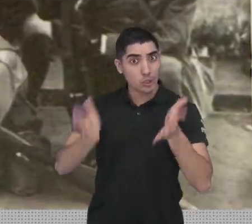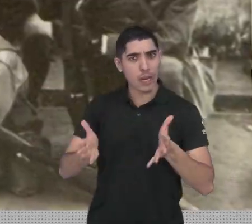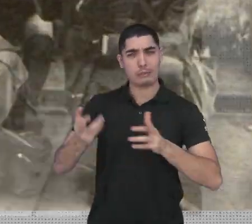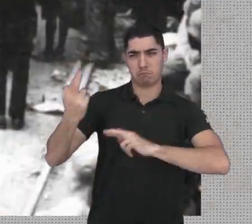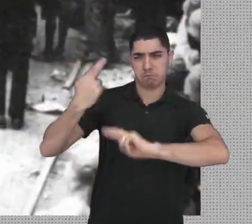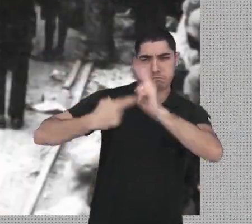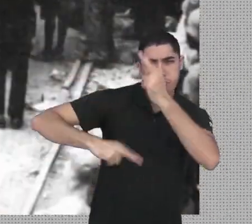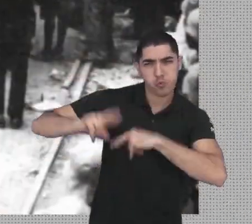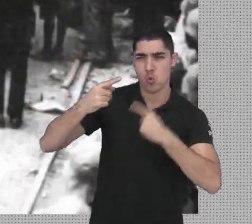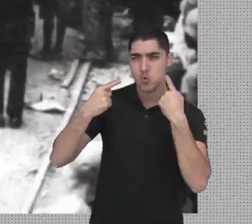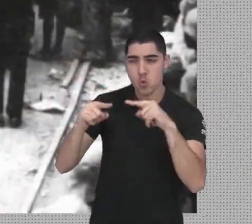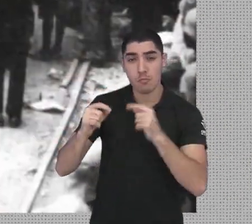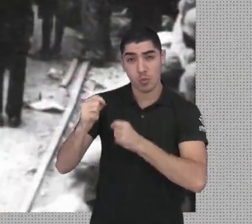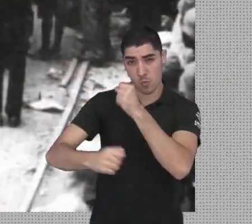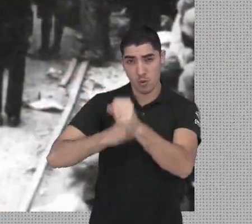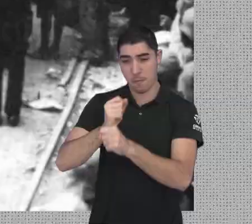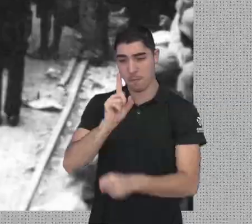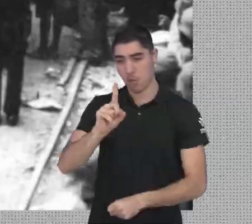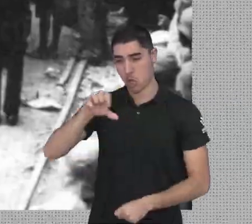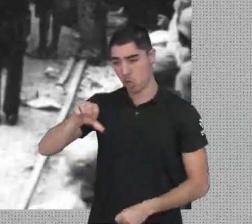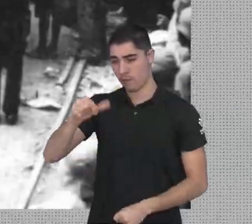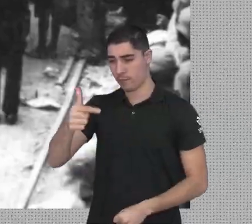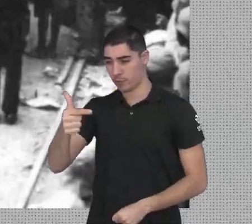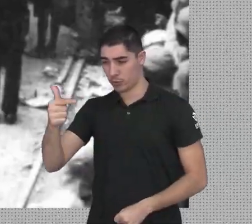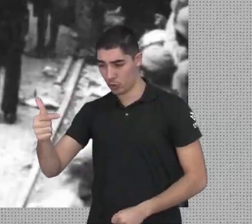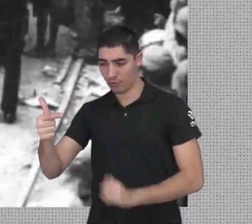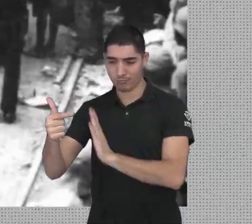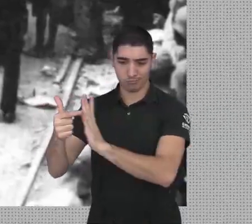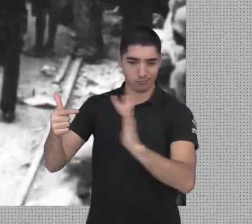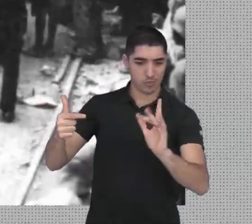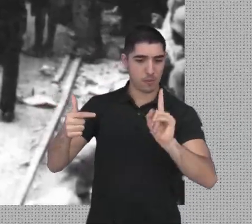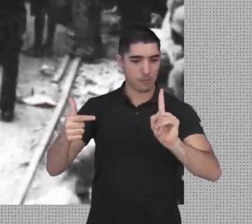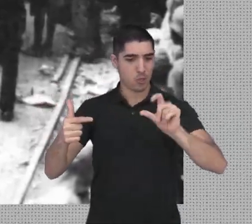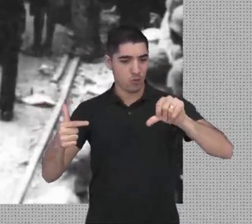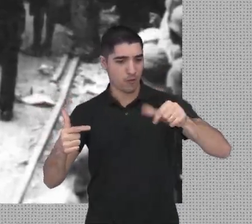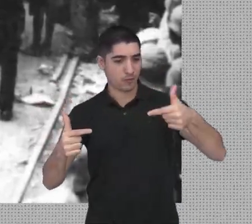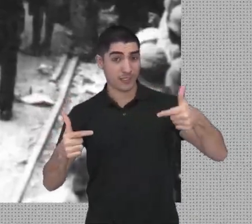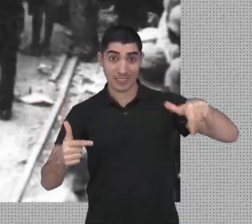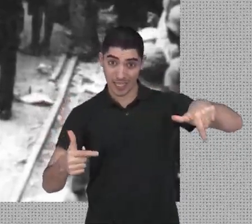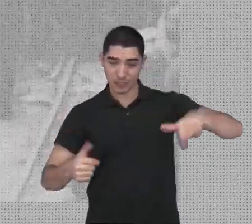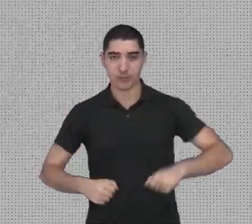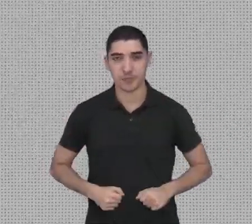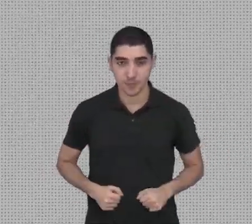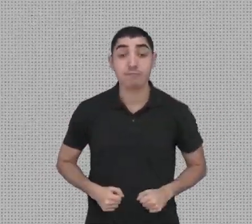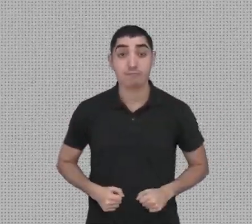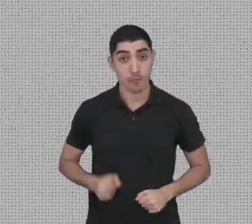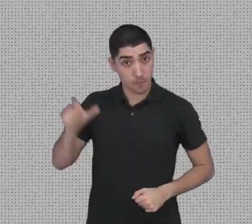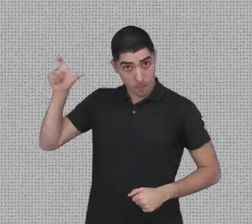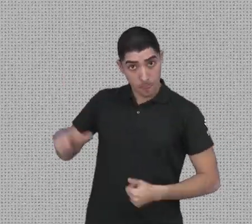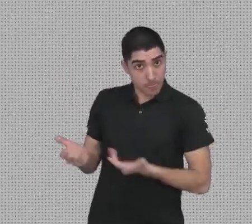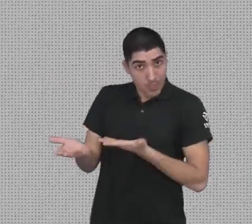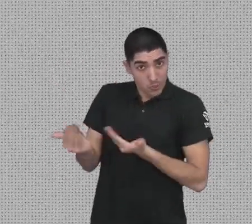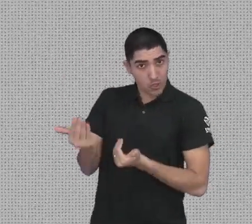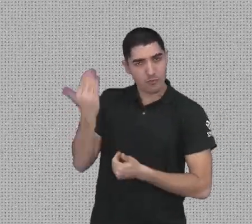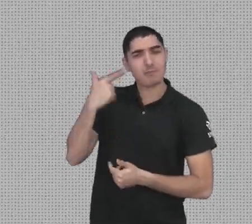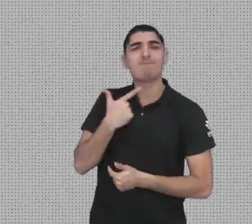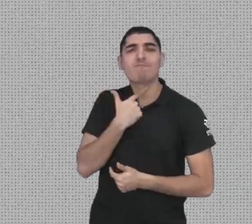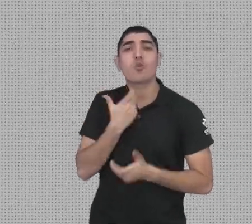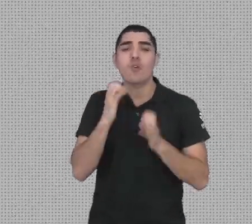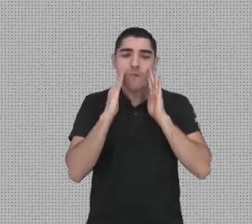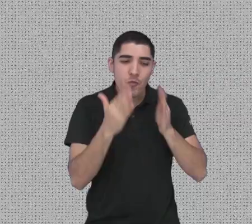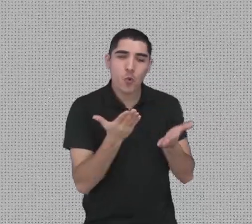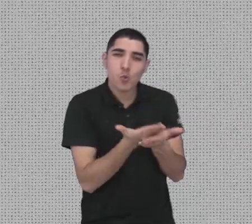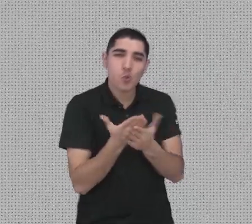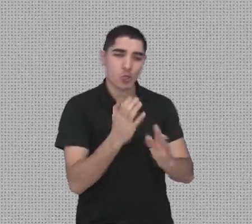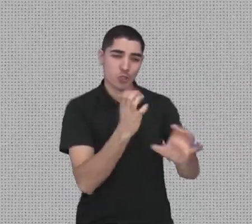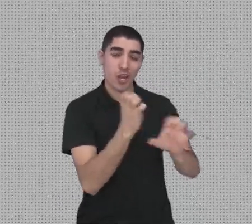revoltas no país entre os anos de 1922 e 1927. Ainda jovem, queria estudar engenharia,